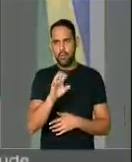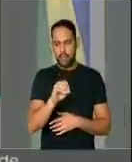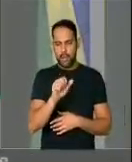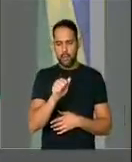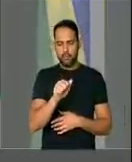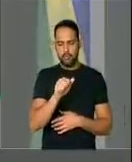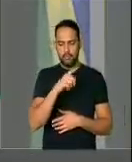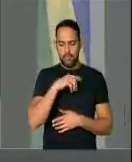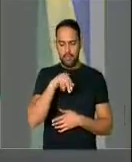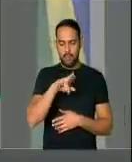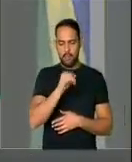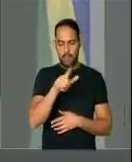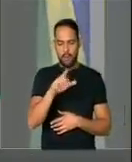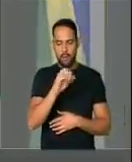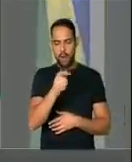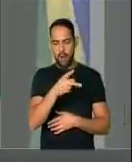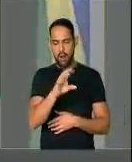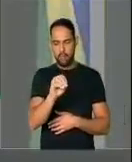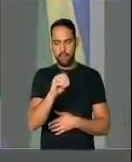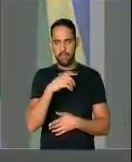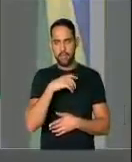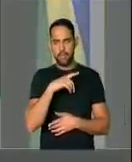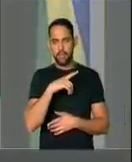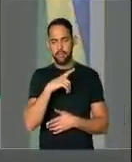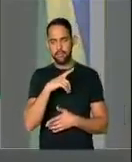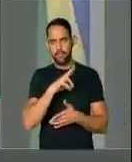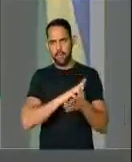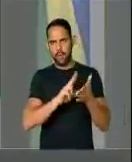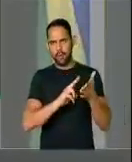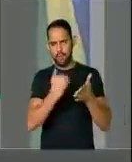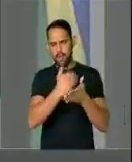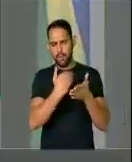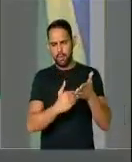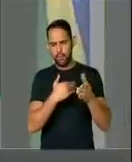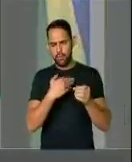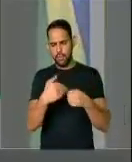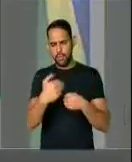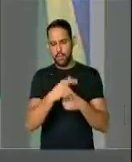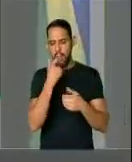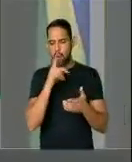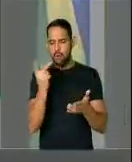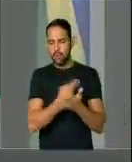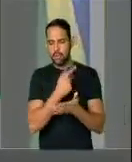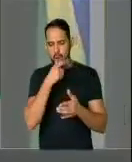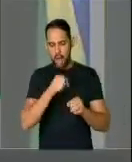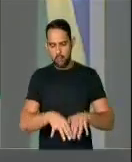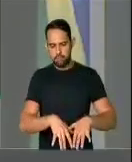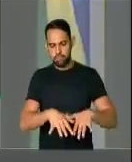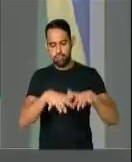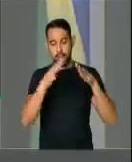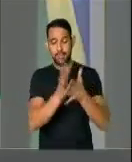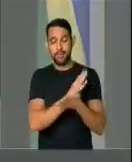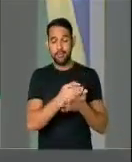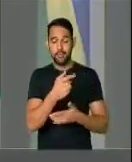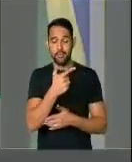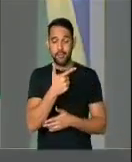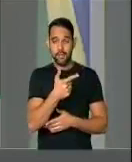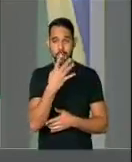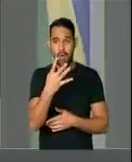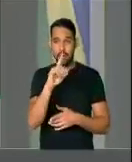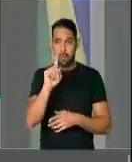Quitunde, São Miguel dos Campos, Santa Luzia do Norte, Jacuípe, Jundiá, Viçosa e União dos Palmares. Então, 24 mil